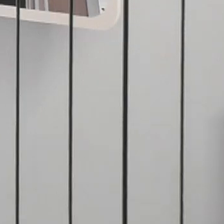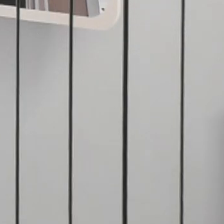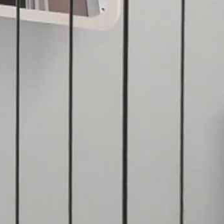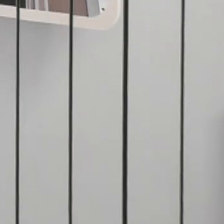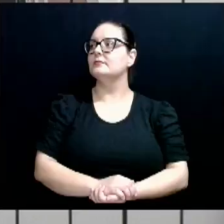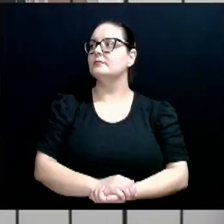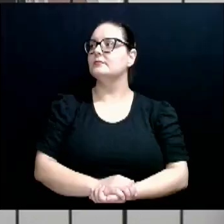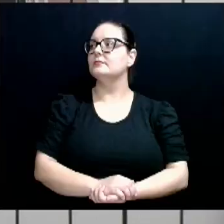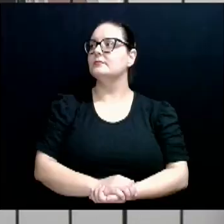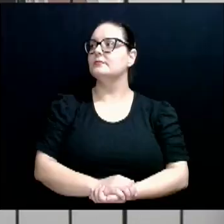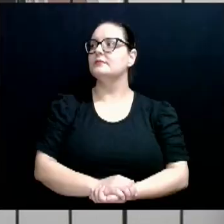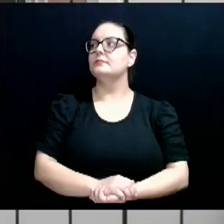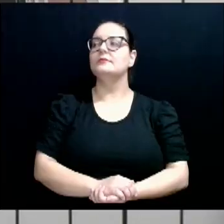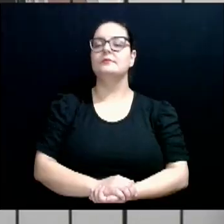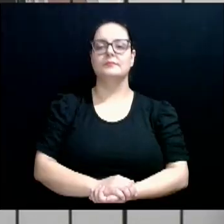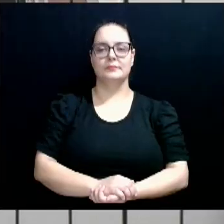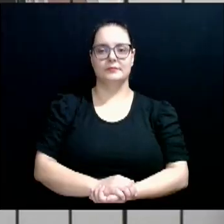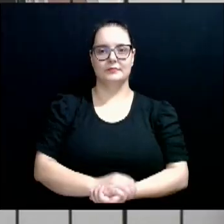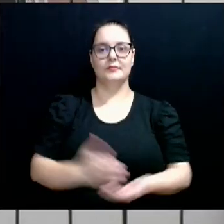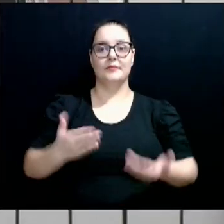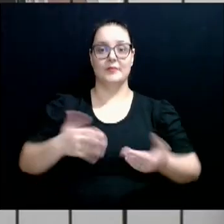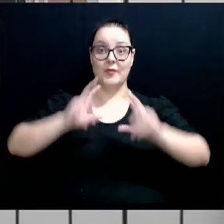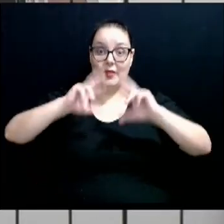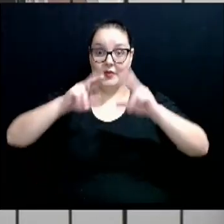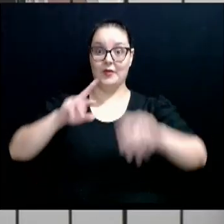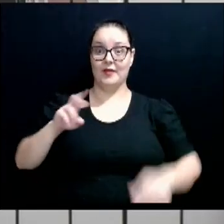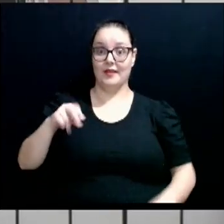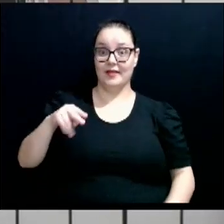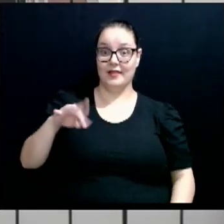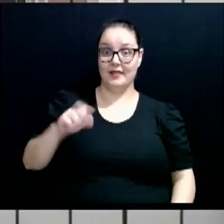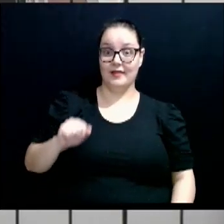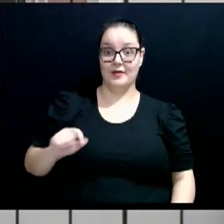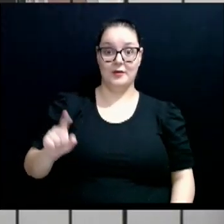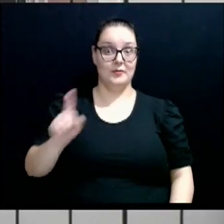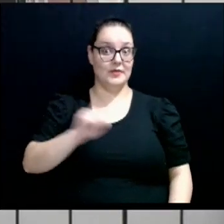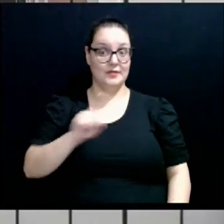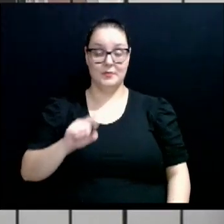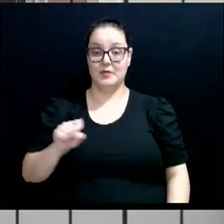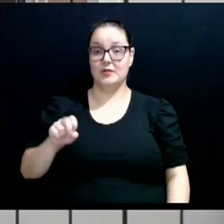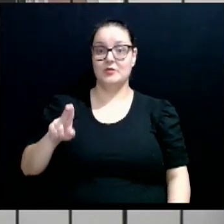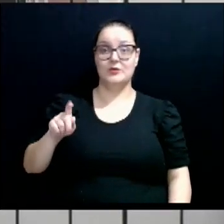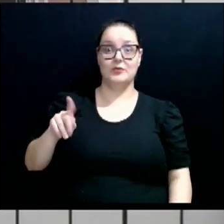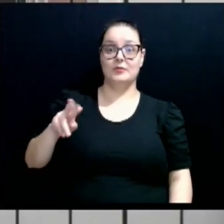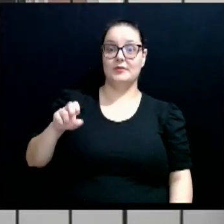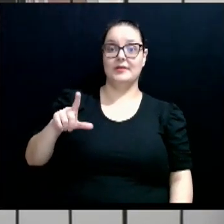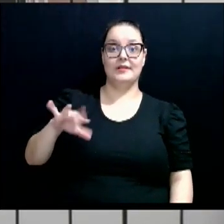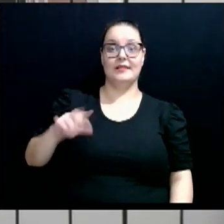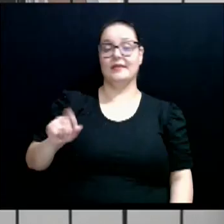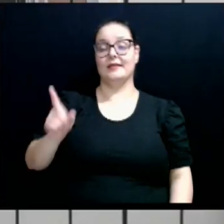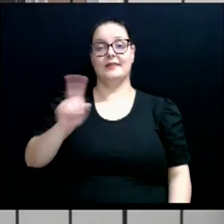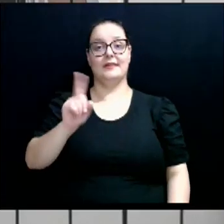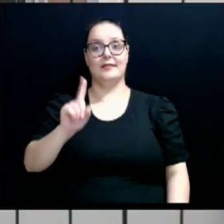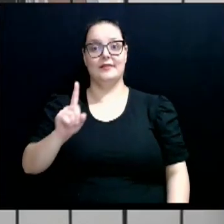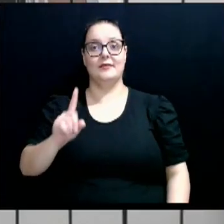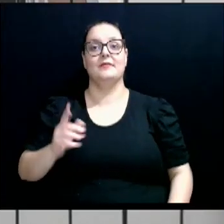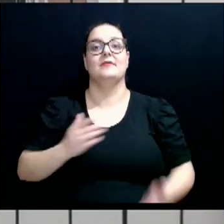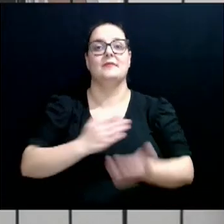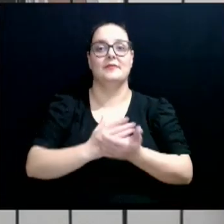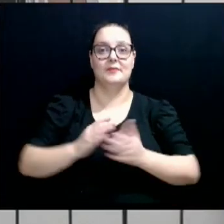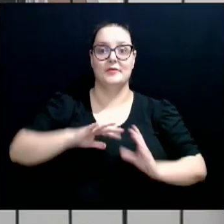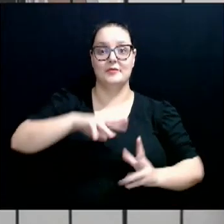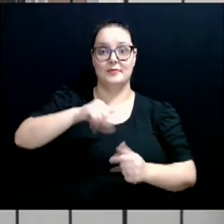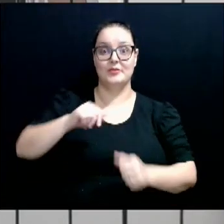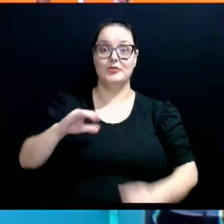Hoje é dia de vôlei, Renata, mas não é pela Superliga Masculina. Vai começar o Mundial de Clubes.